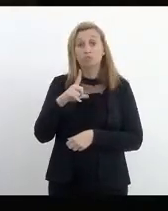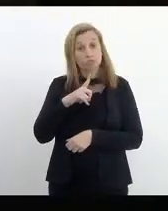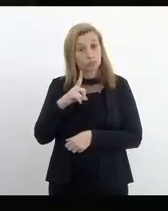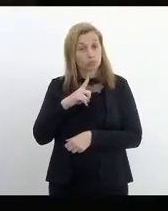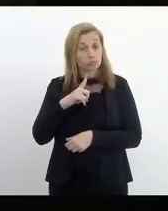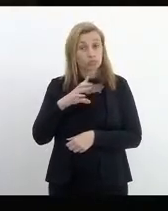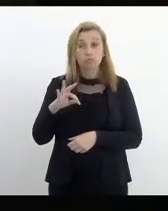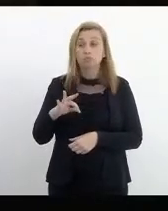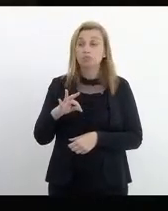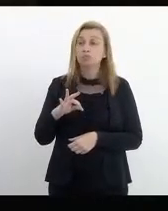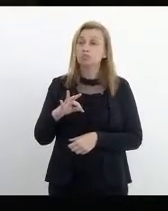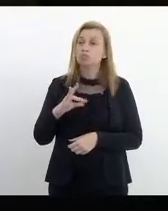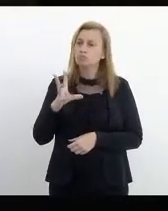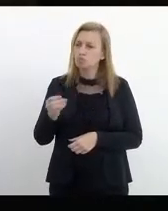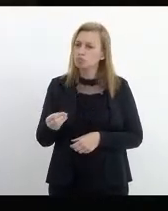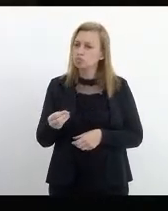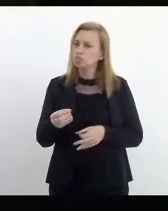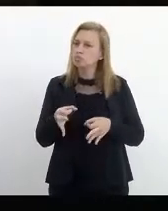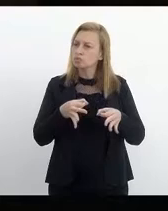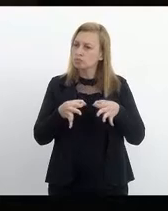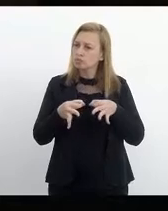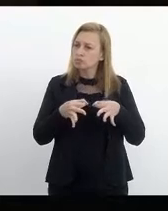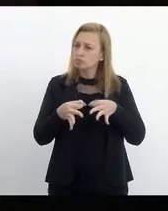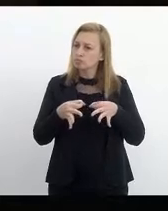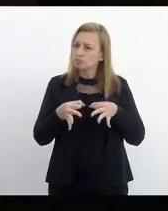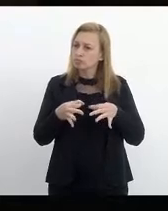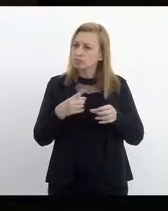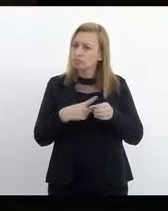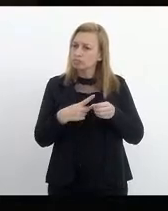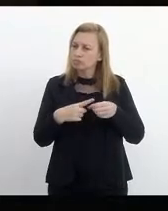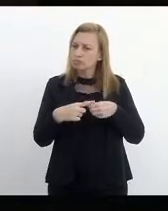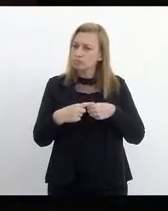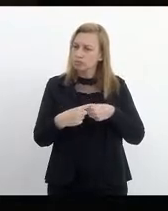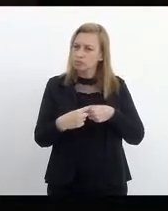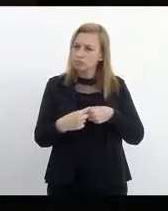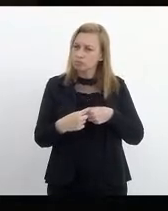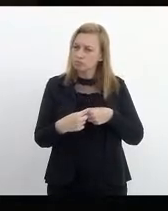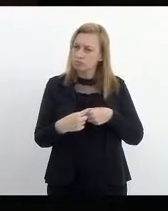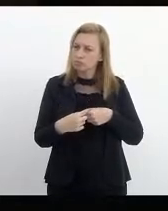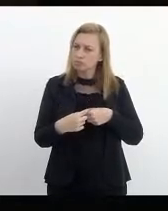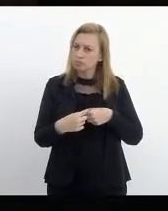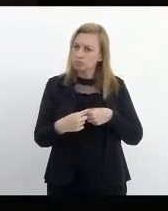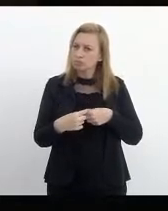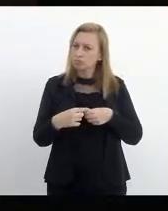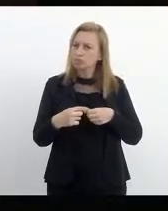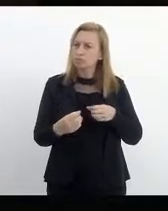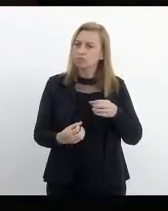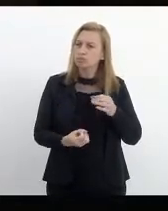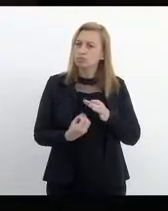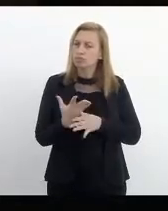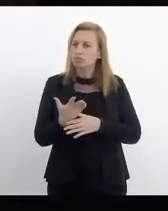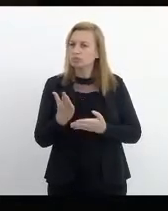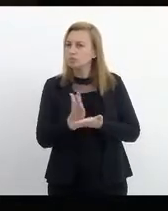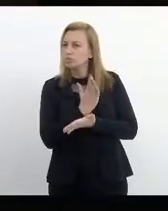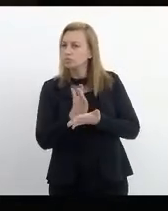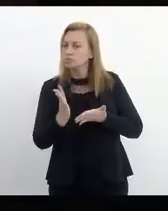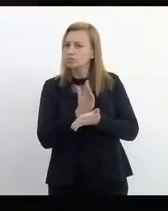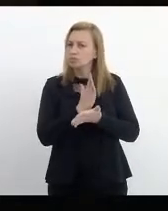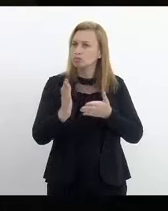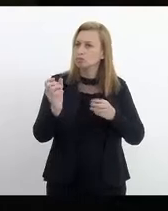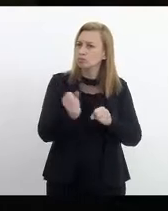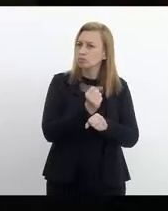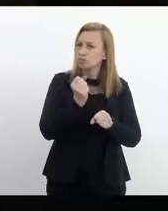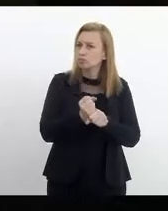daquilo que está sendo colocado à disposição do executivo Municipal para realização de determinada obra